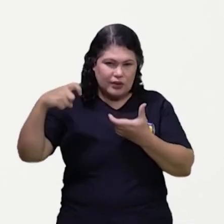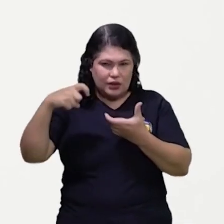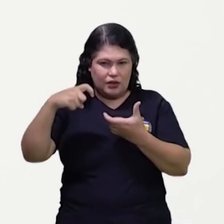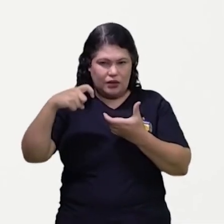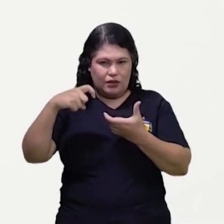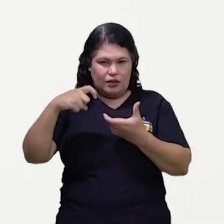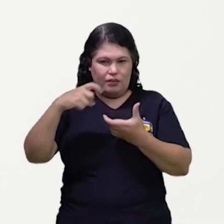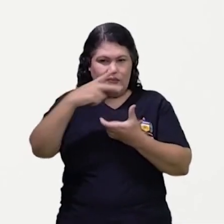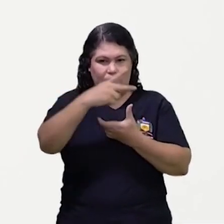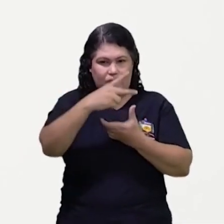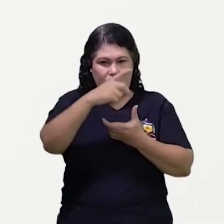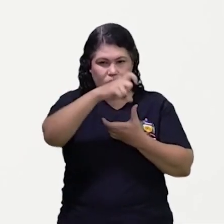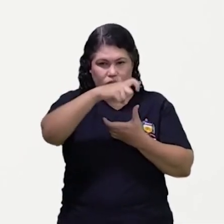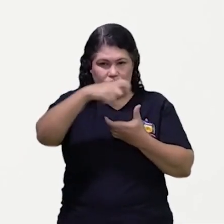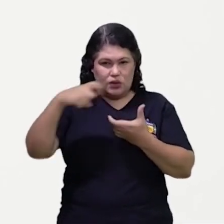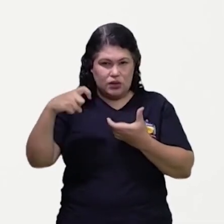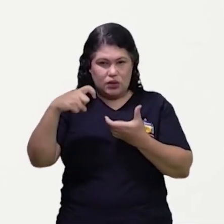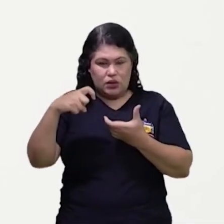paroxítonas.